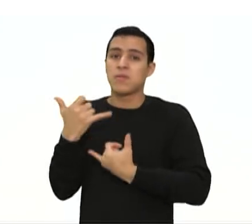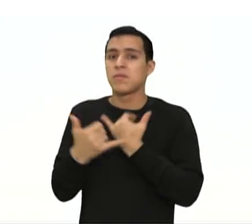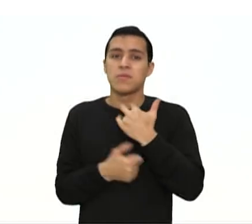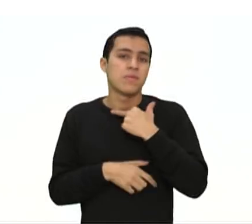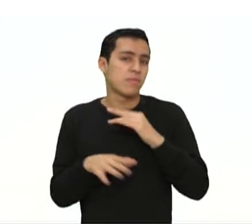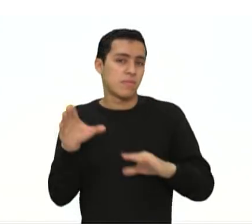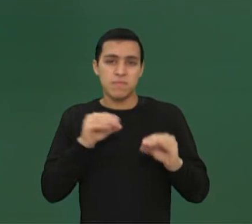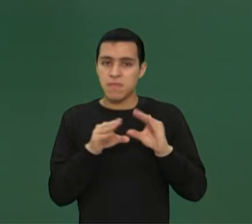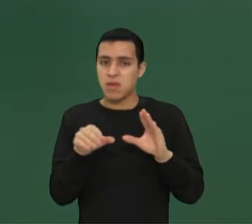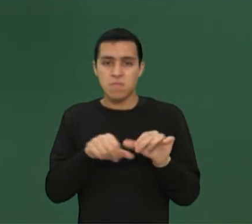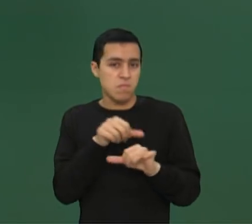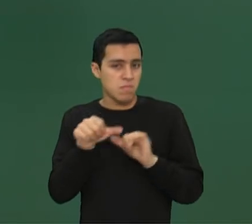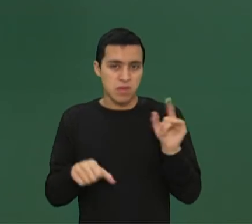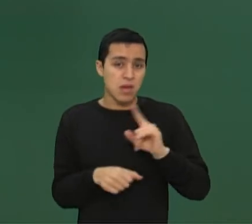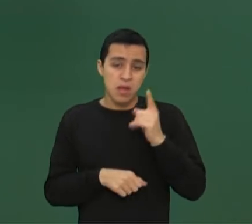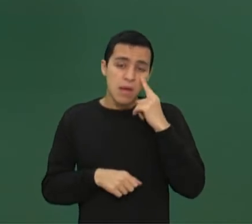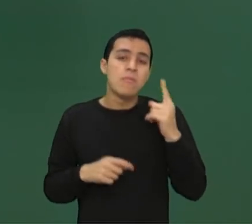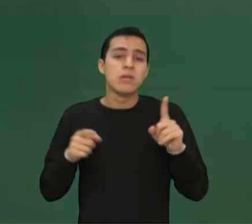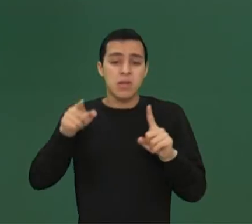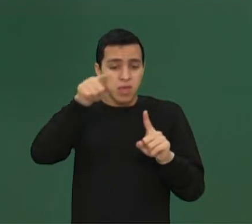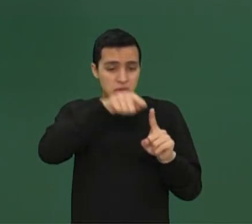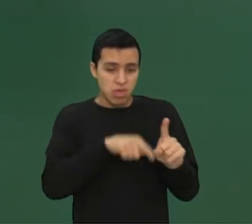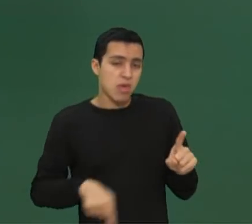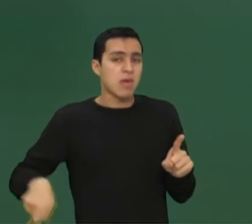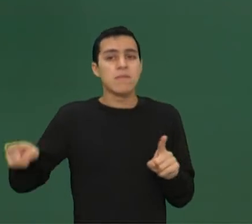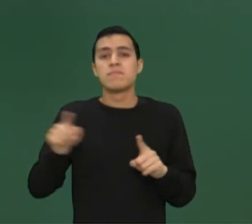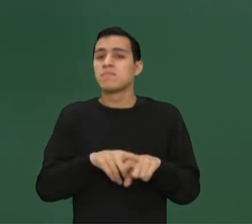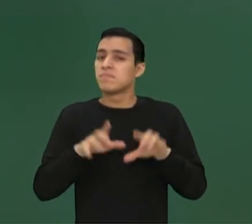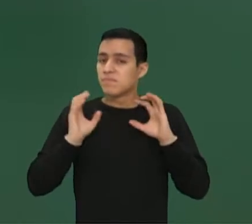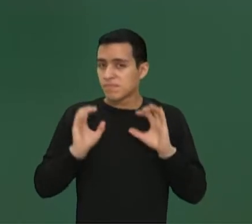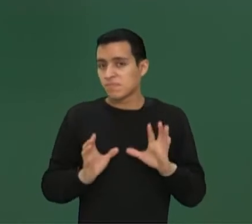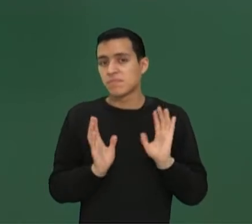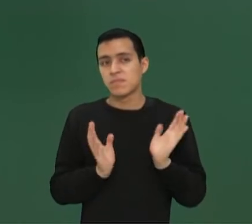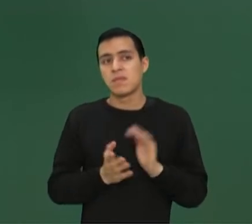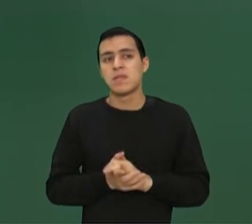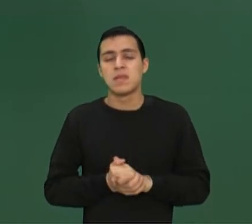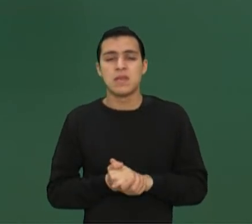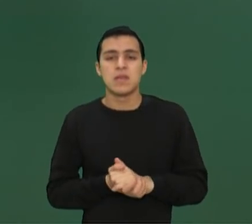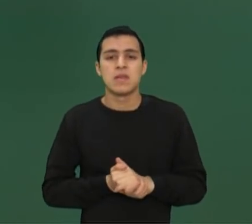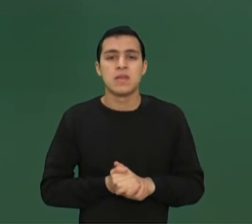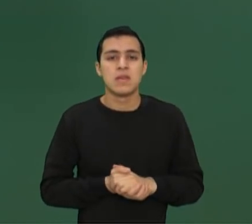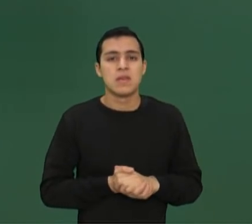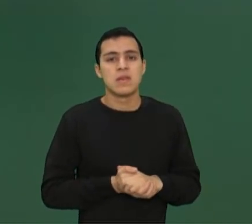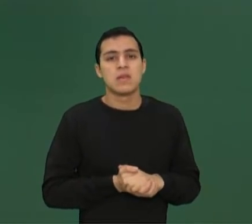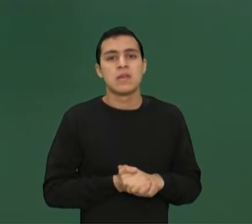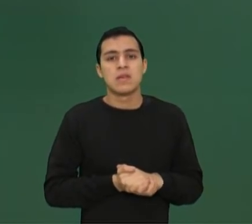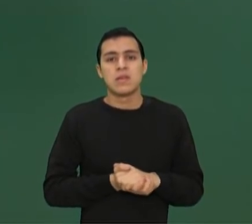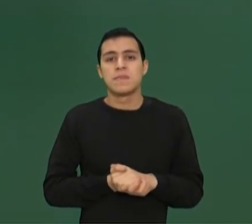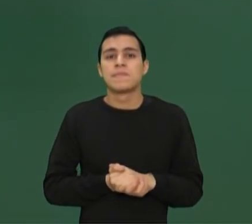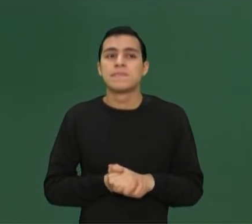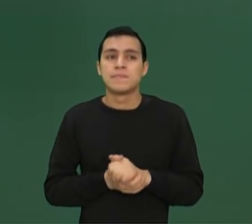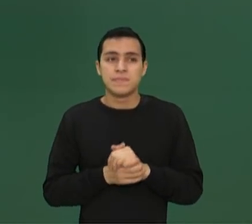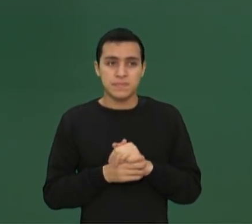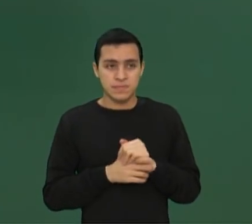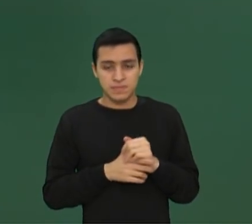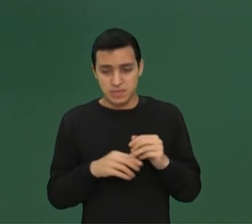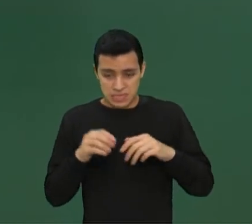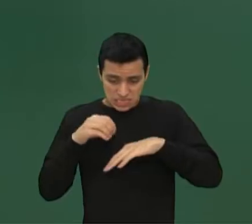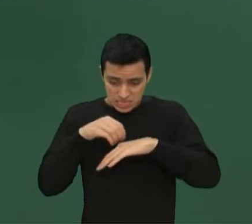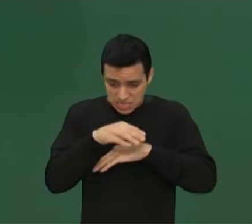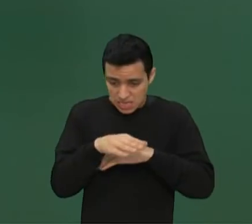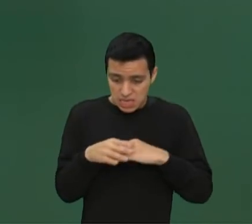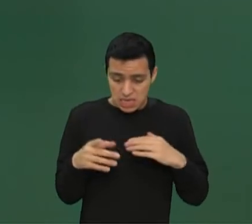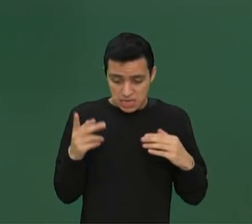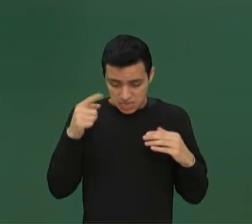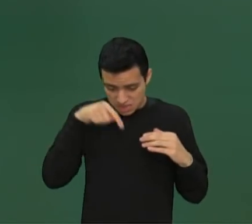pode mudar ou fazer diferente, tem que ser no sentido anti-horário. Se a distribuição acabar em